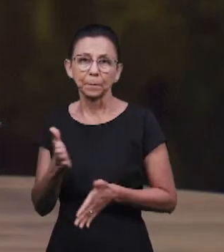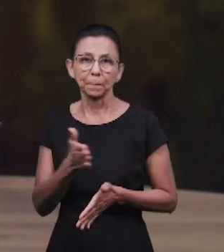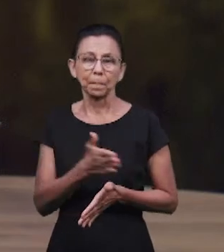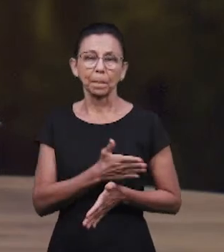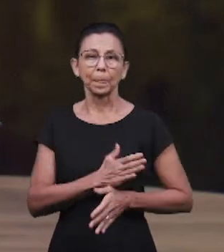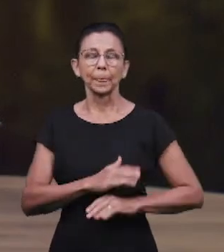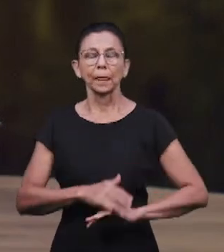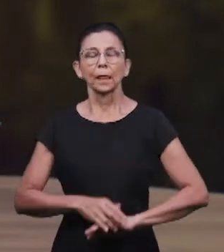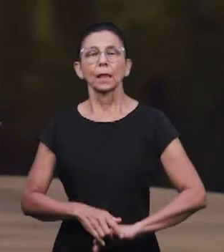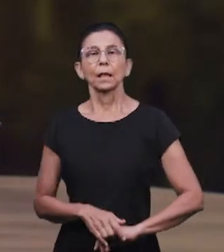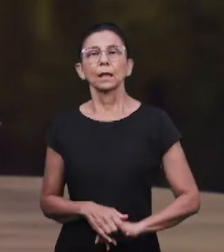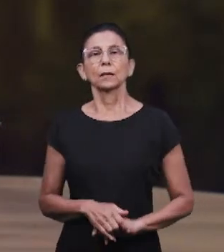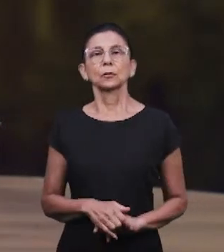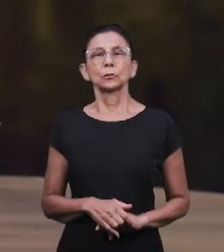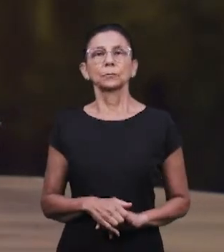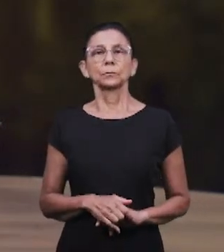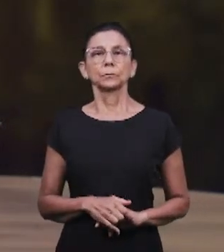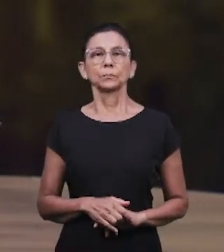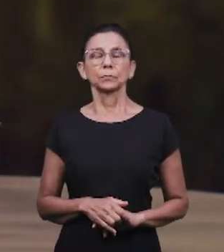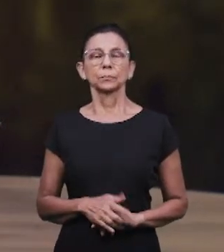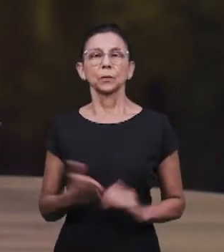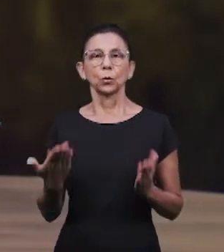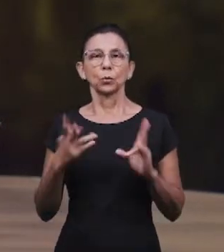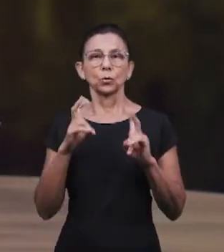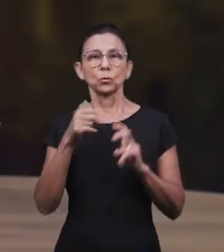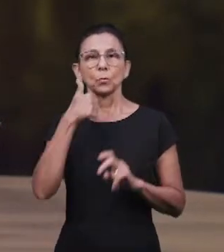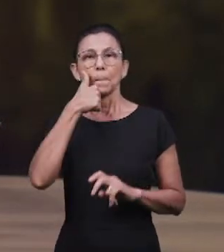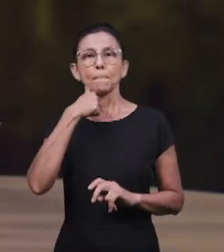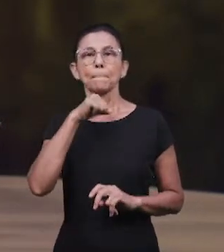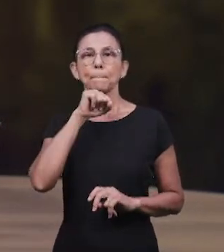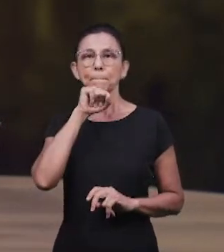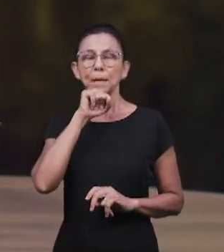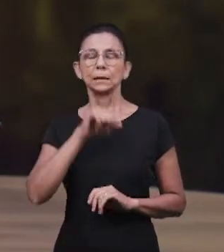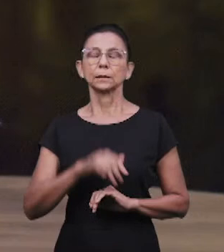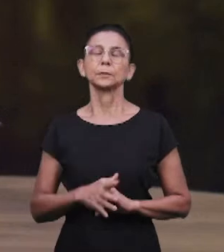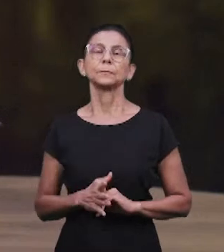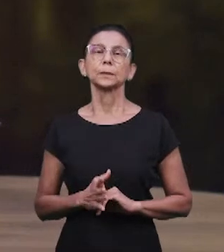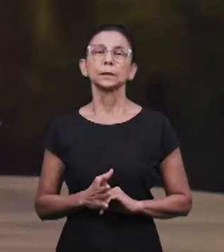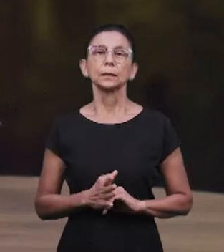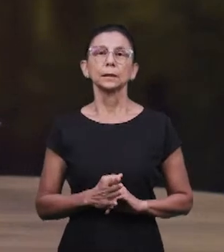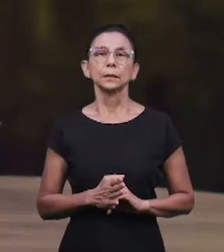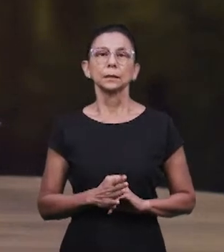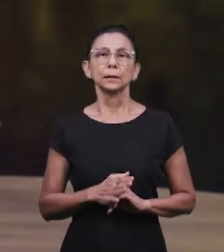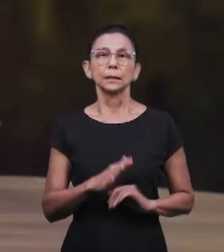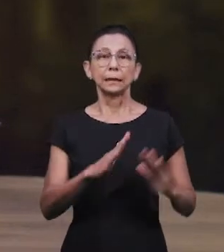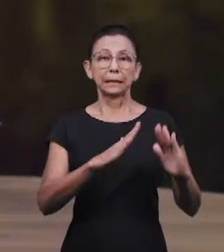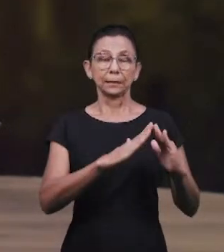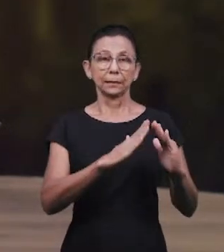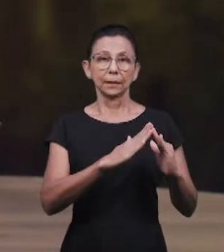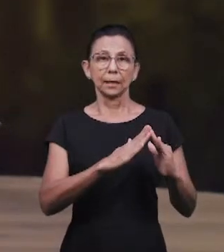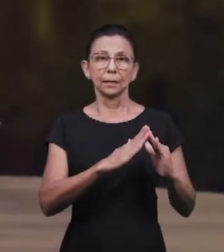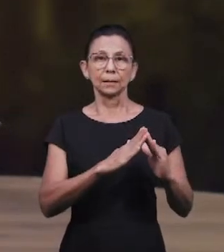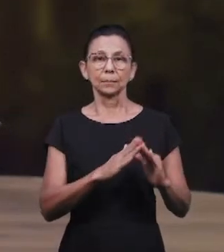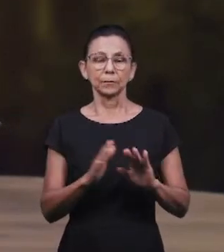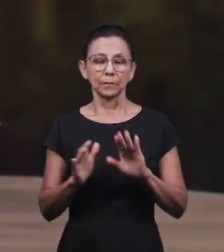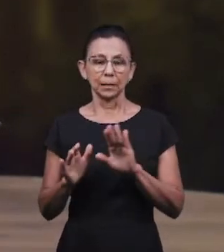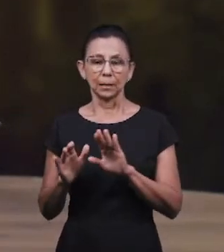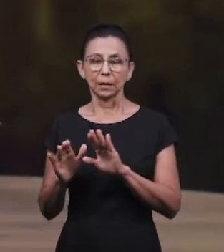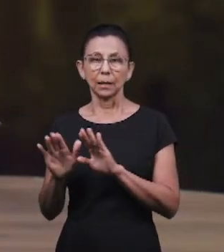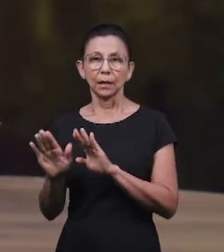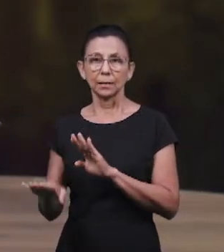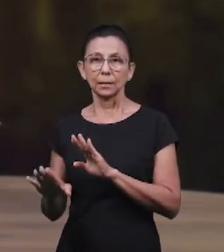As mães em casa, porque o nosso assunto são mães, então, as mães em casa preparam